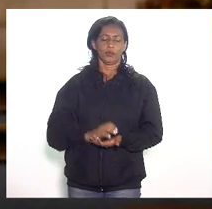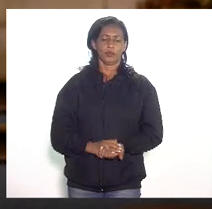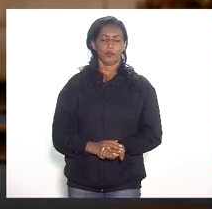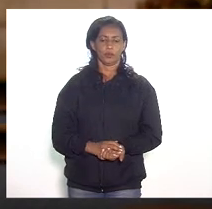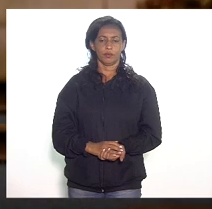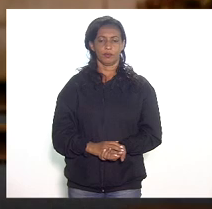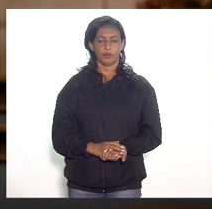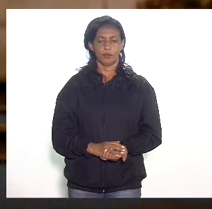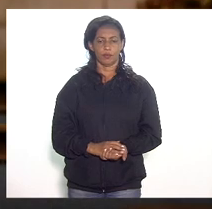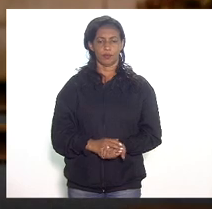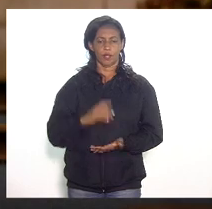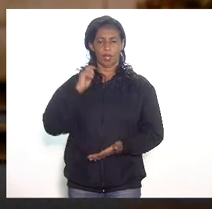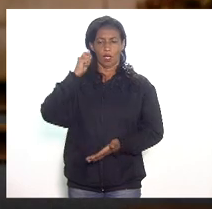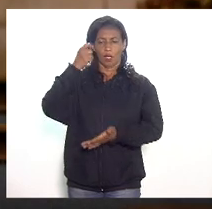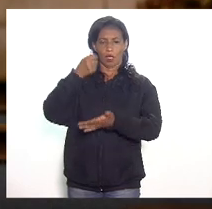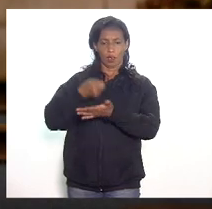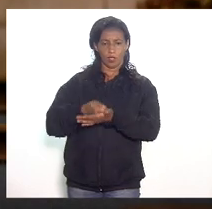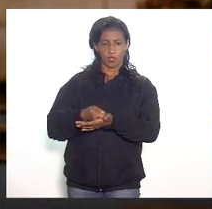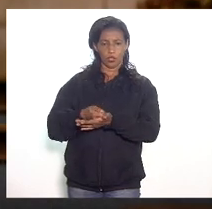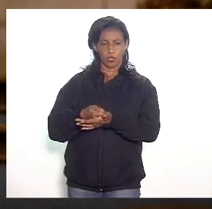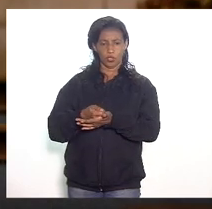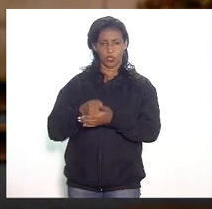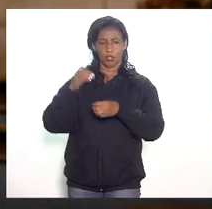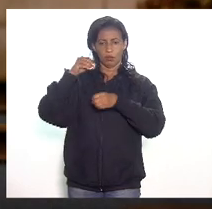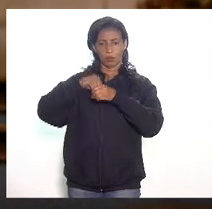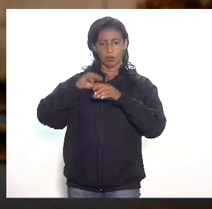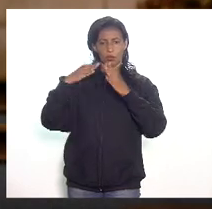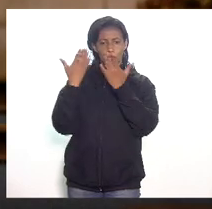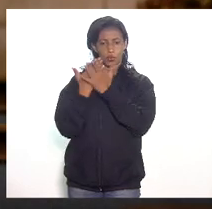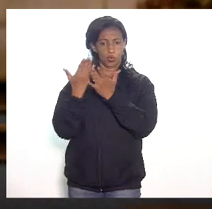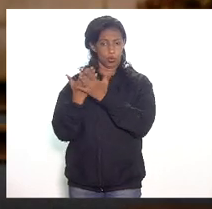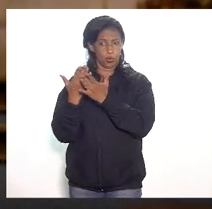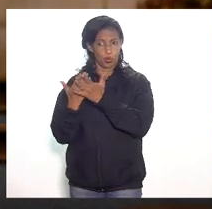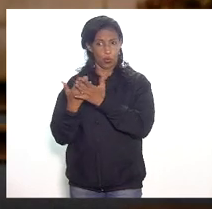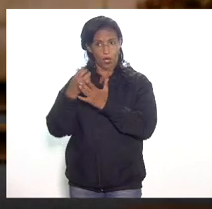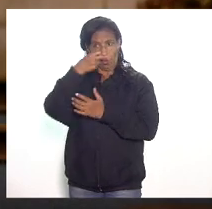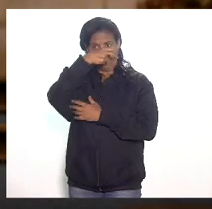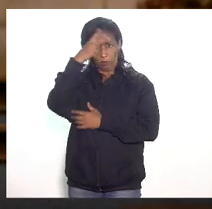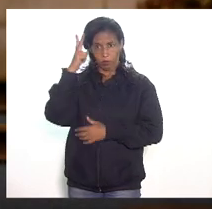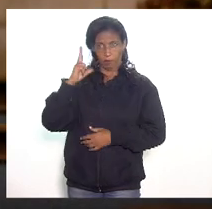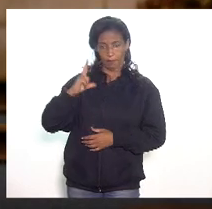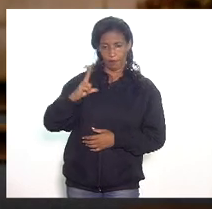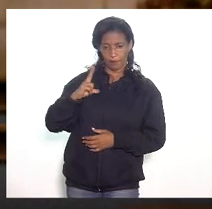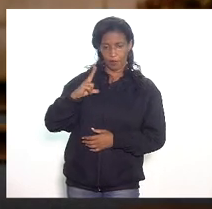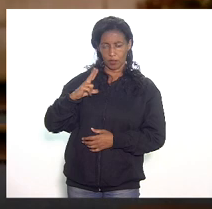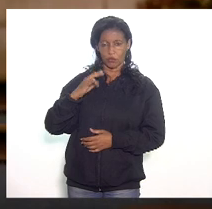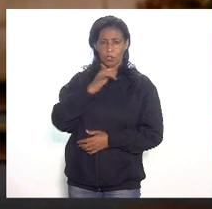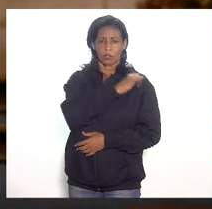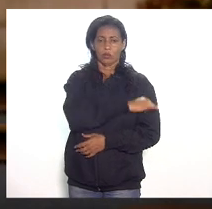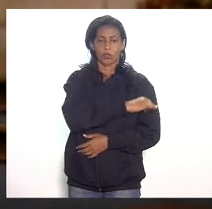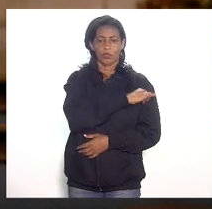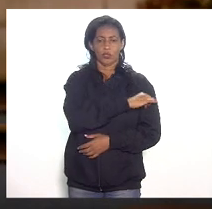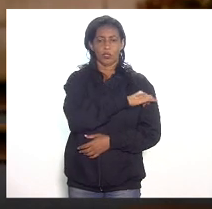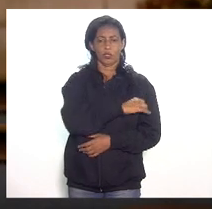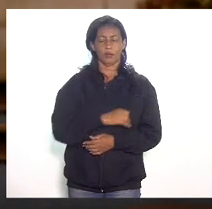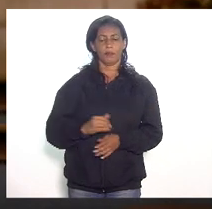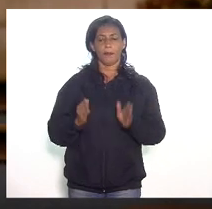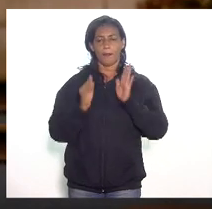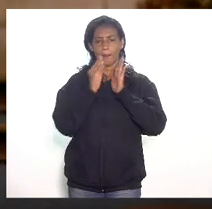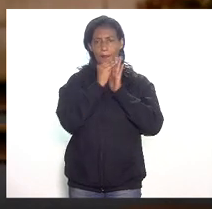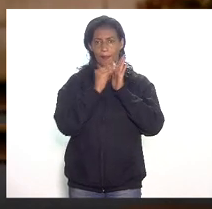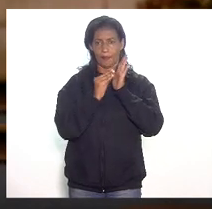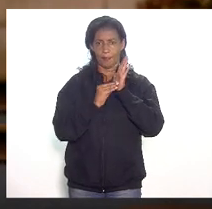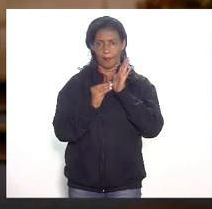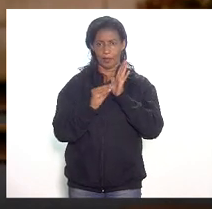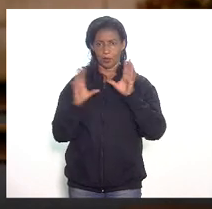que dispõe sobre as garantias condicionais no ambiente escolar das redes de ensino público e privado no estado do Rio de Janeiro. Pareceres da